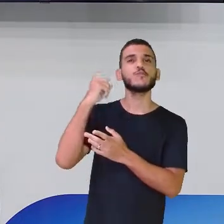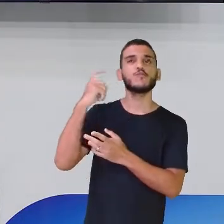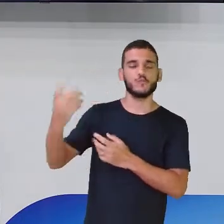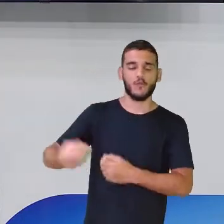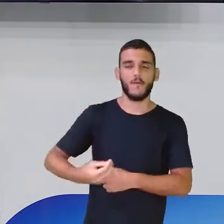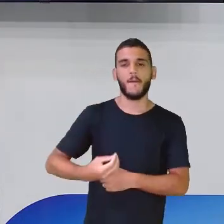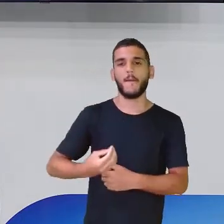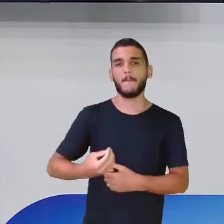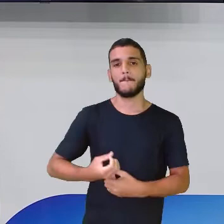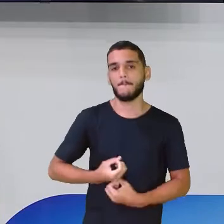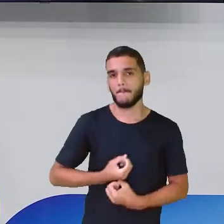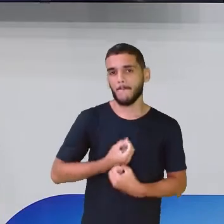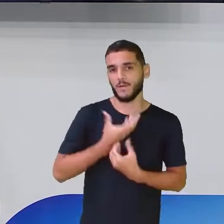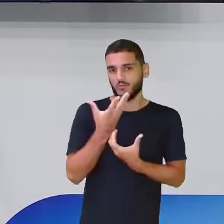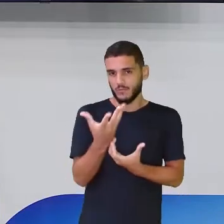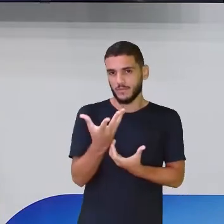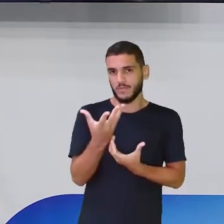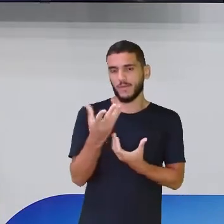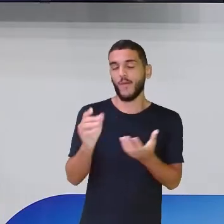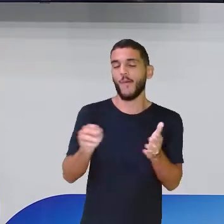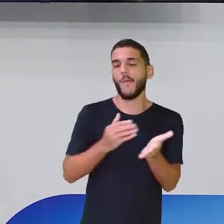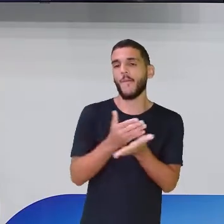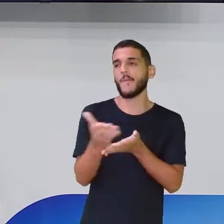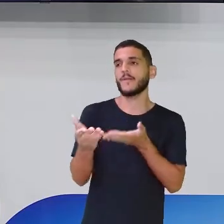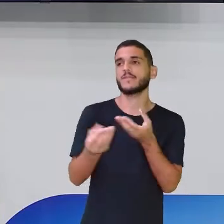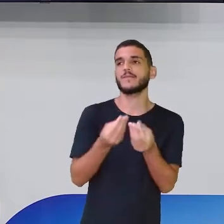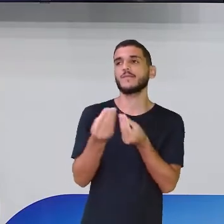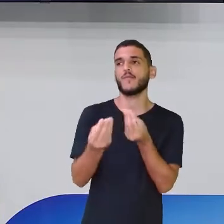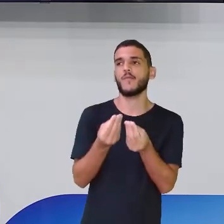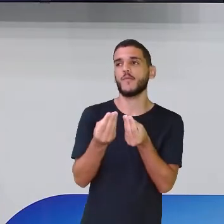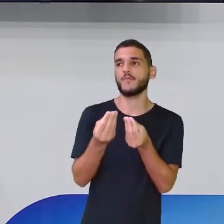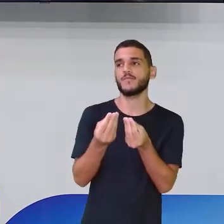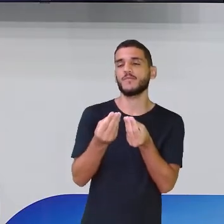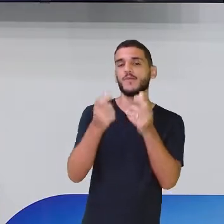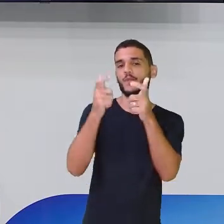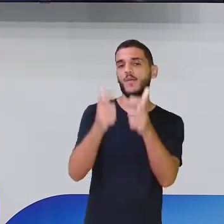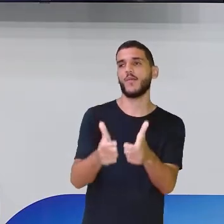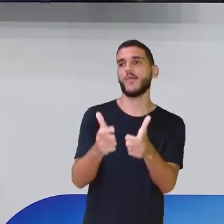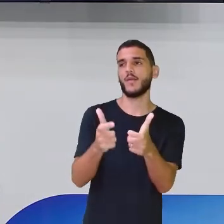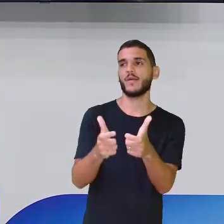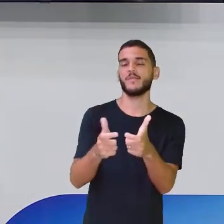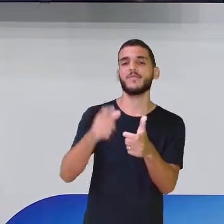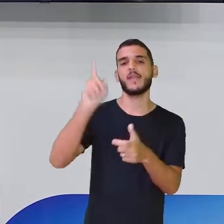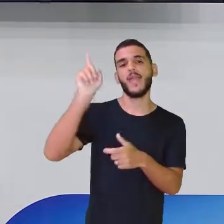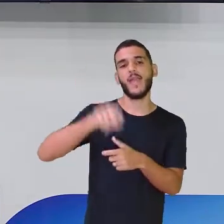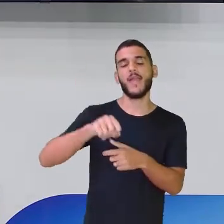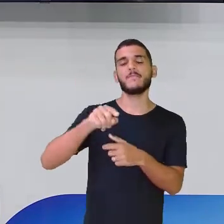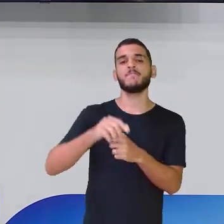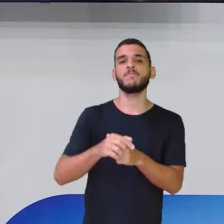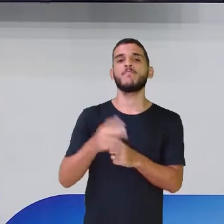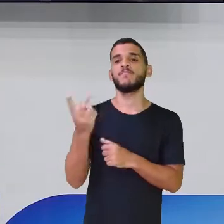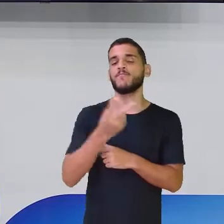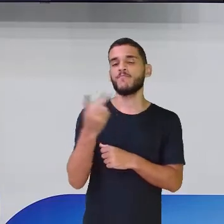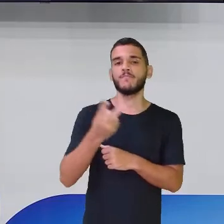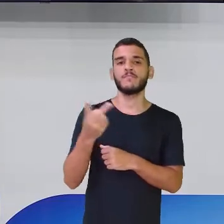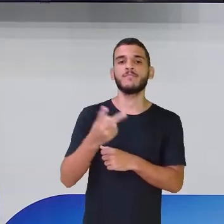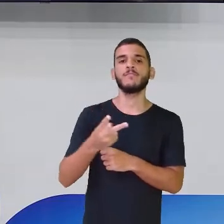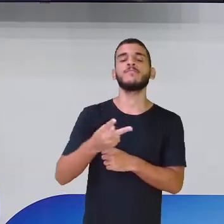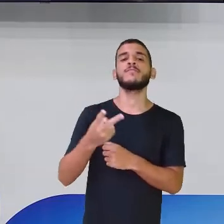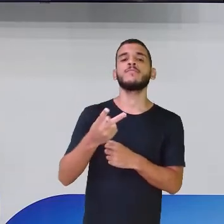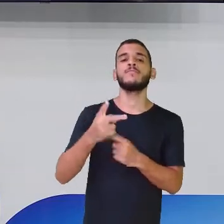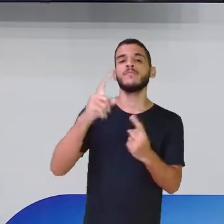a partir de uma fonte. E que fontes são essas? Então, existem dois tipos